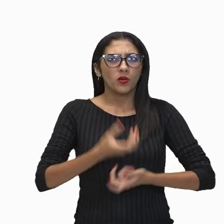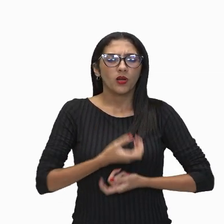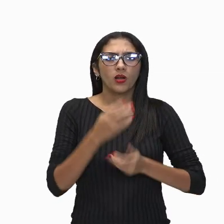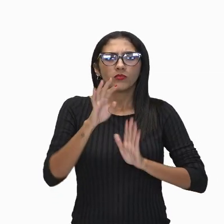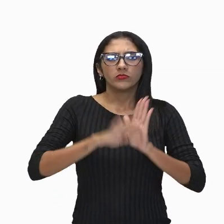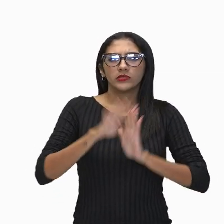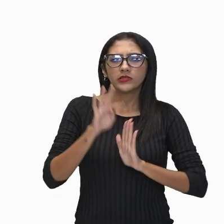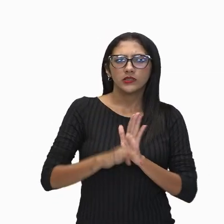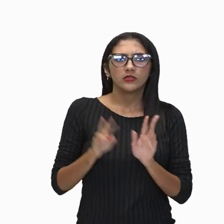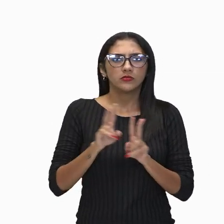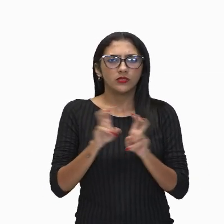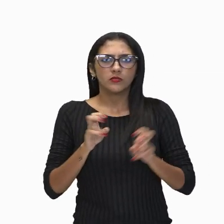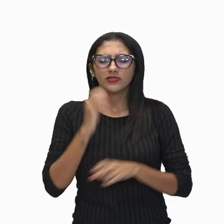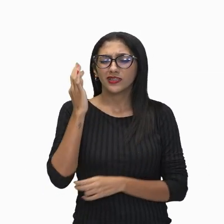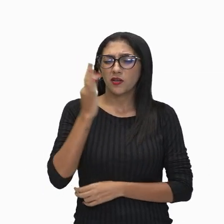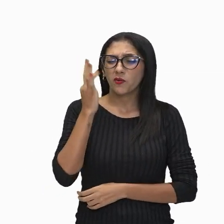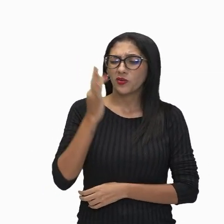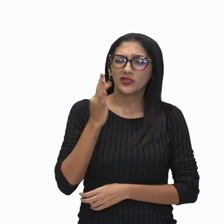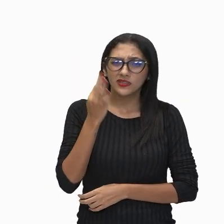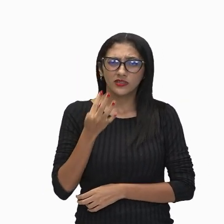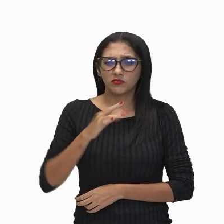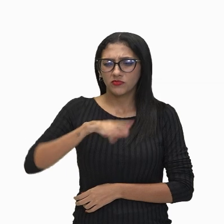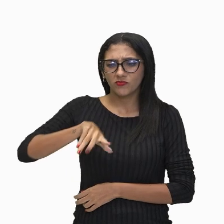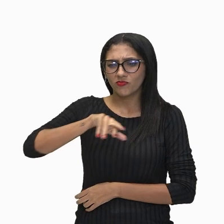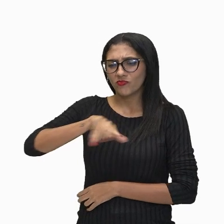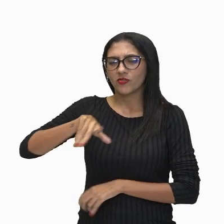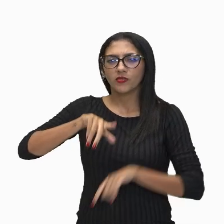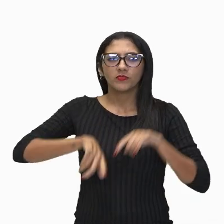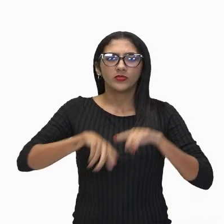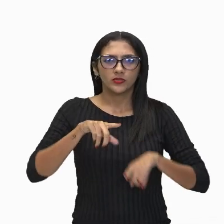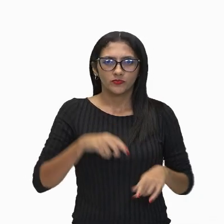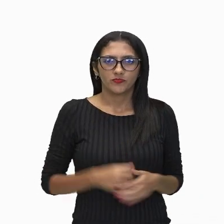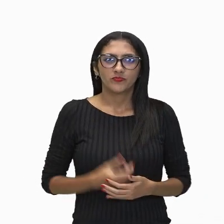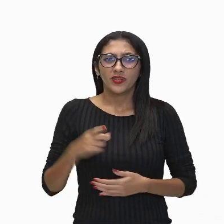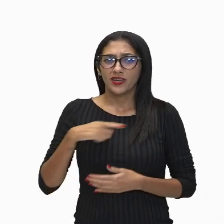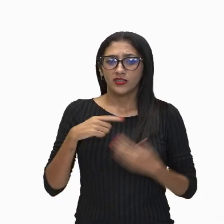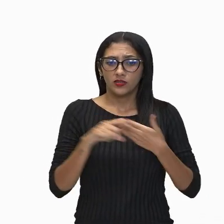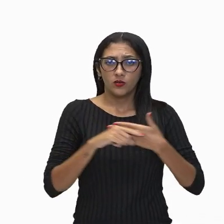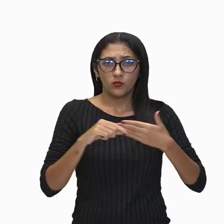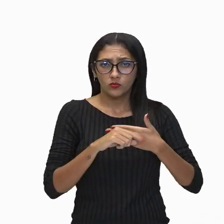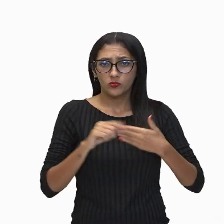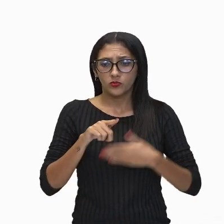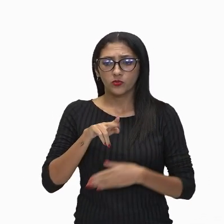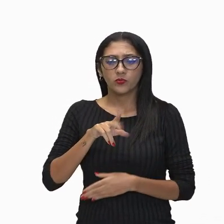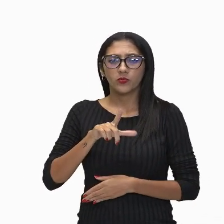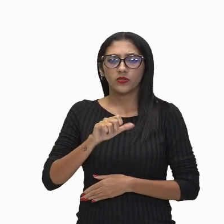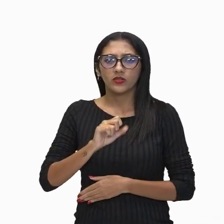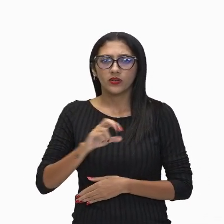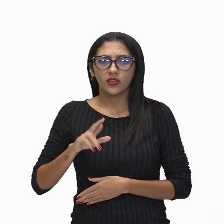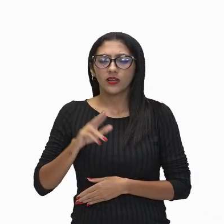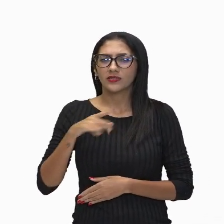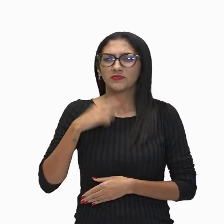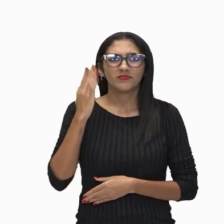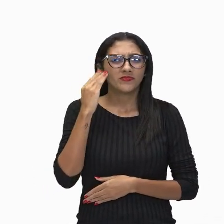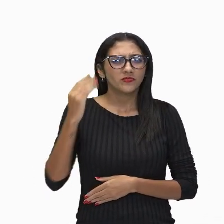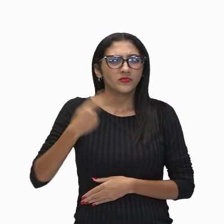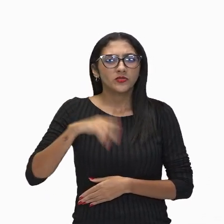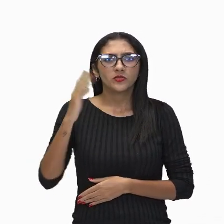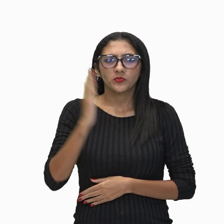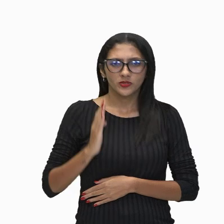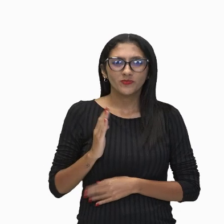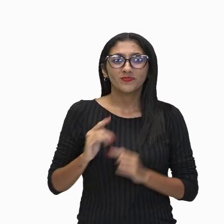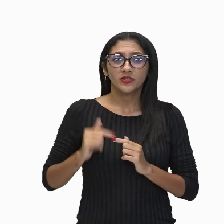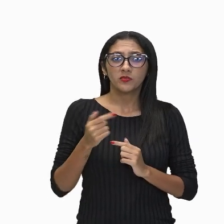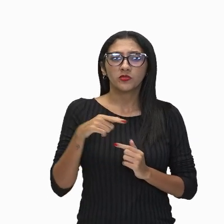Teoria do Não Objeto. Ferreira Goulart entraria para a história da arte brasileira. a partir da teoria do não-objeto,